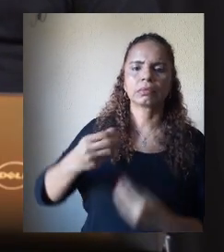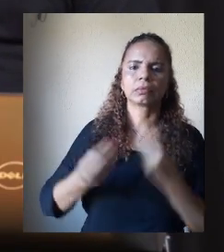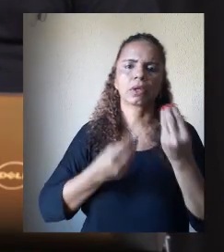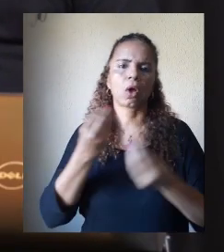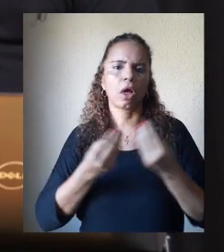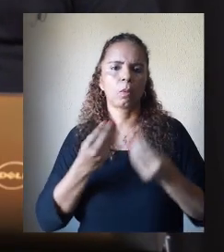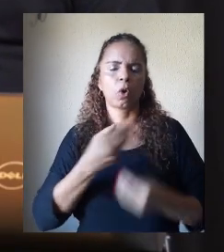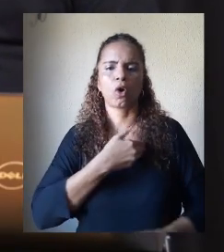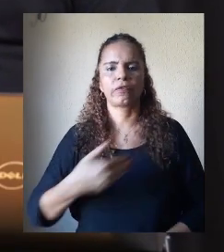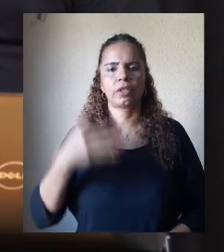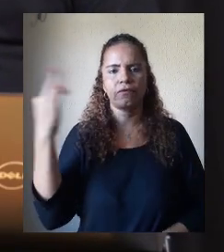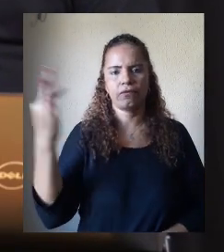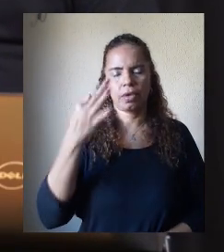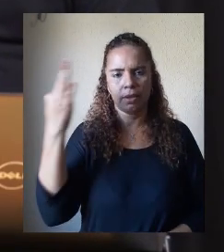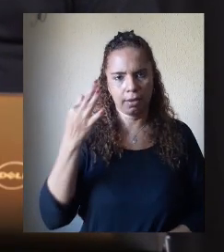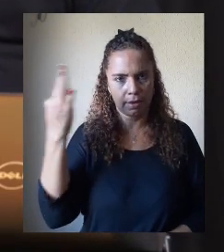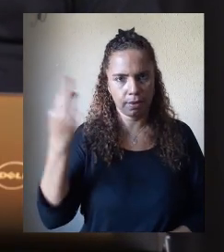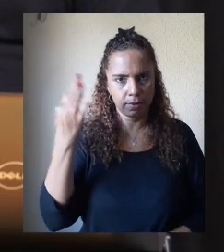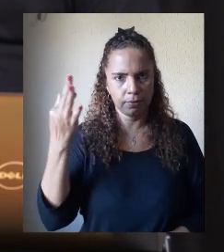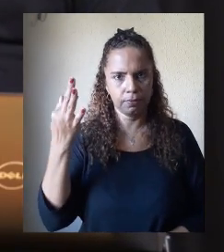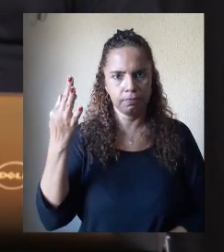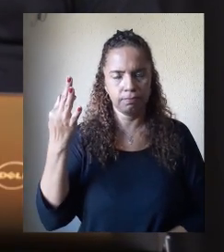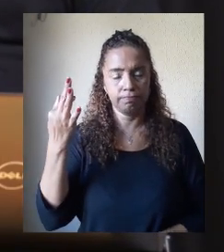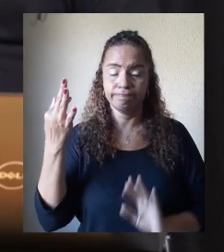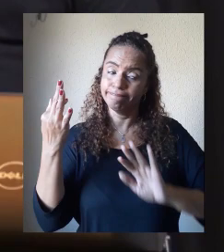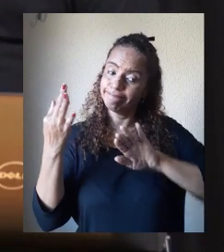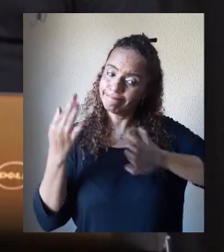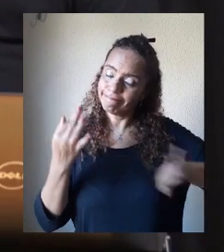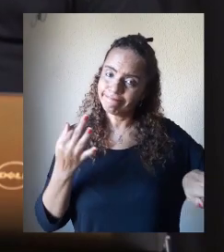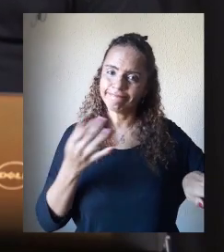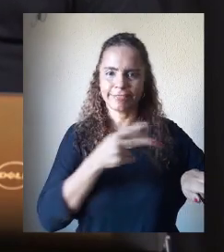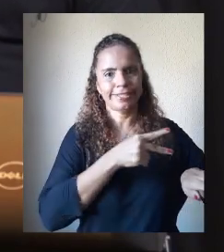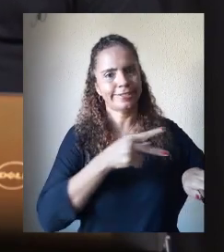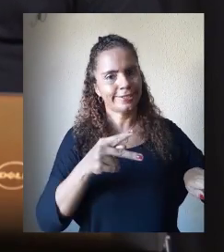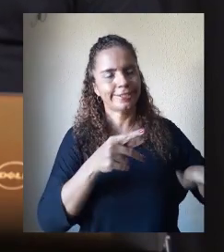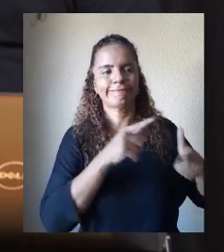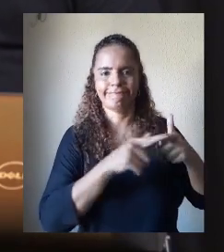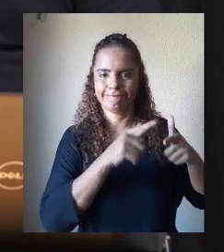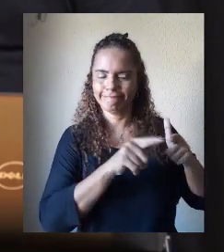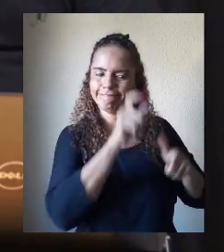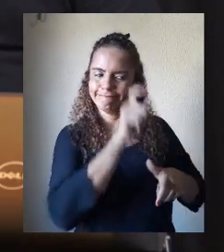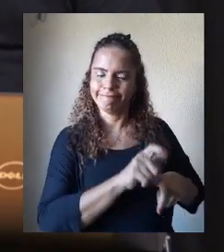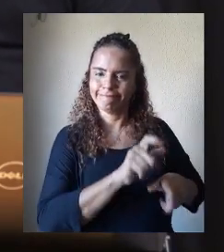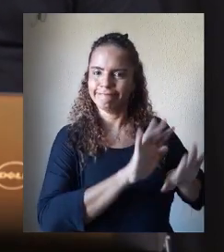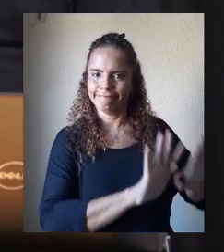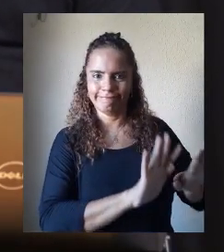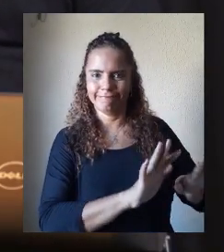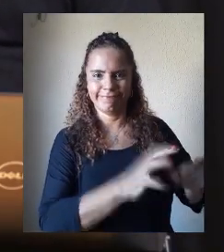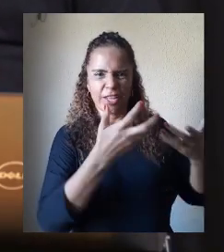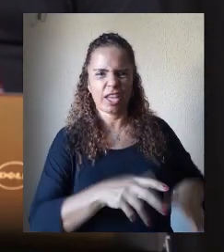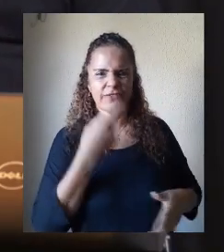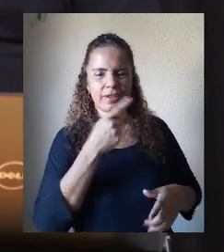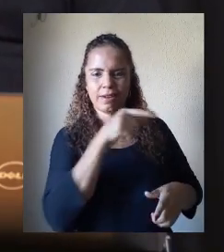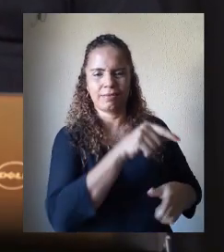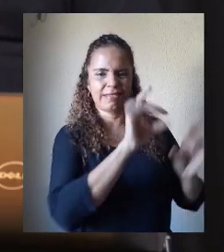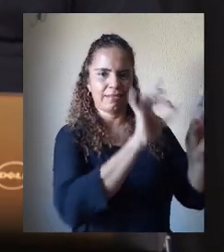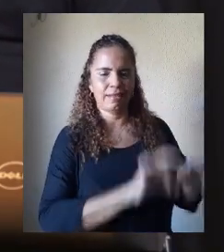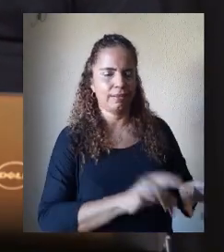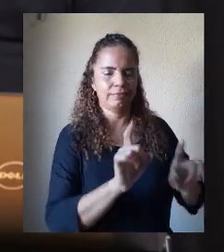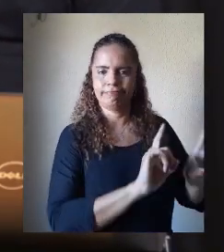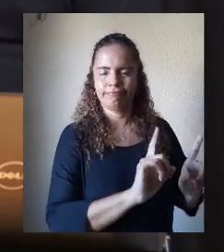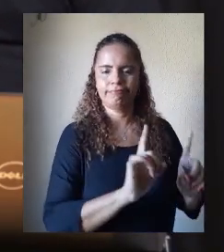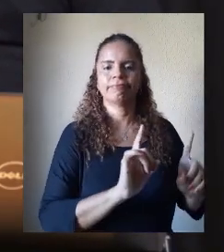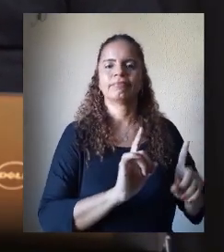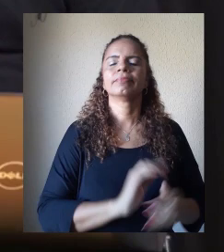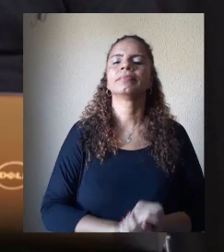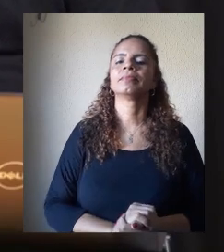nível de governo federal, à exceção do presidente, mas não vamos entrar em detalhes sobre esse assunto. O Ministério da Saúde